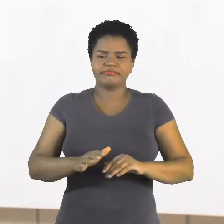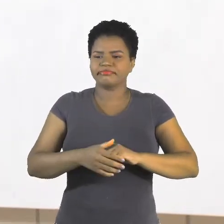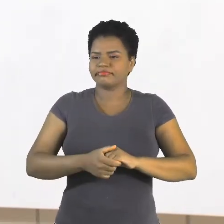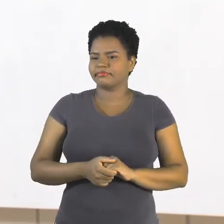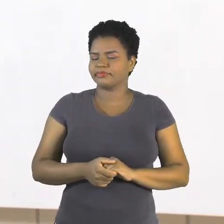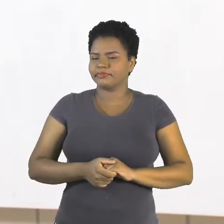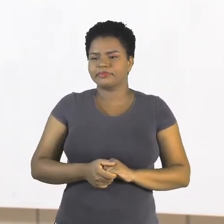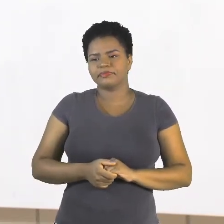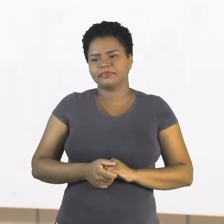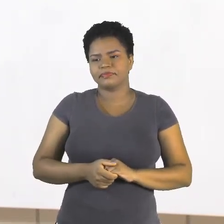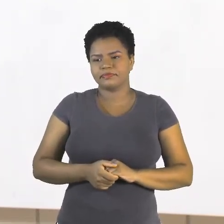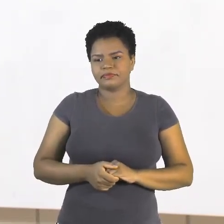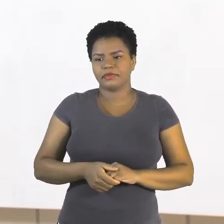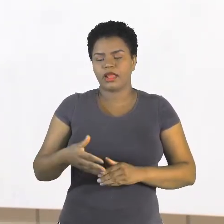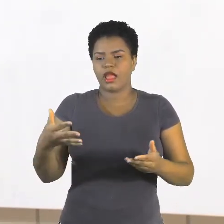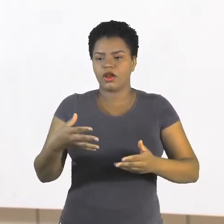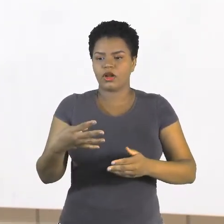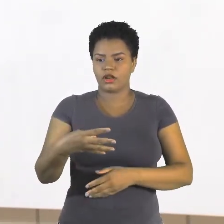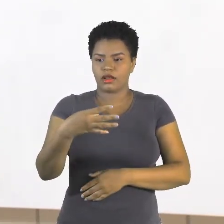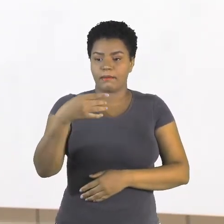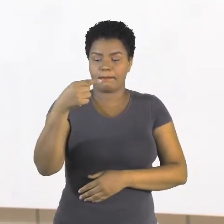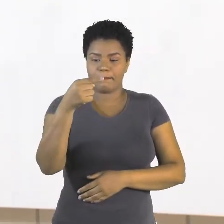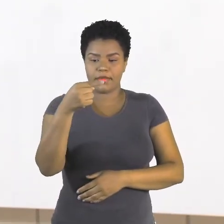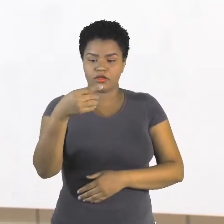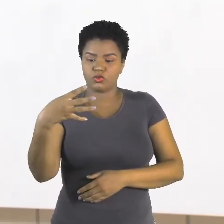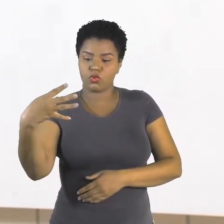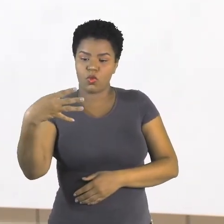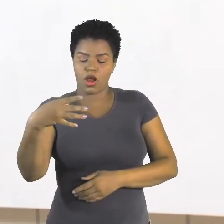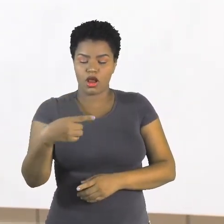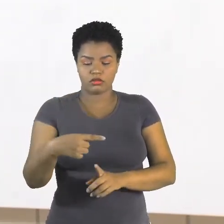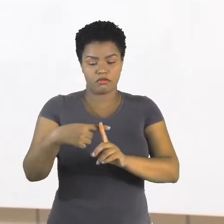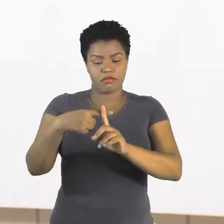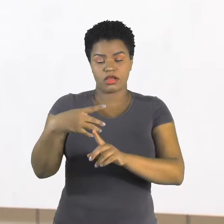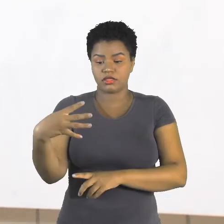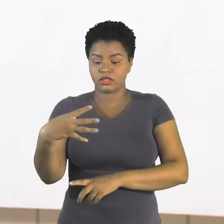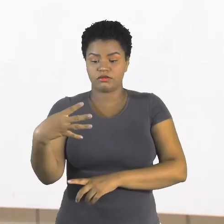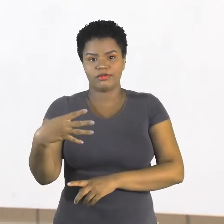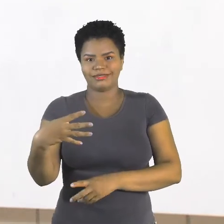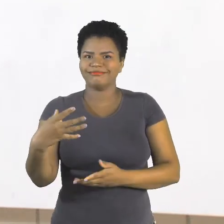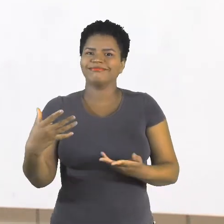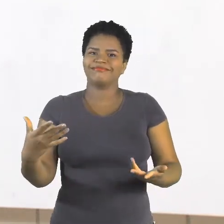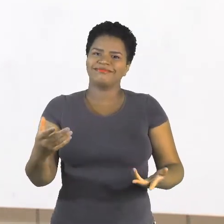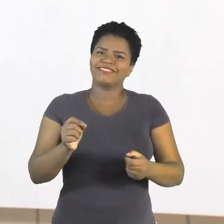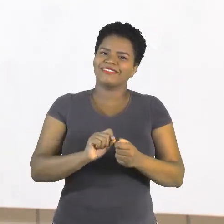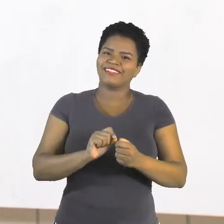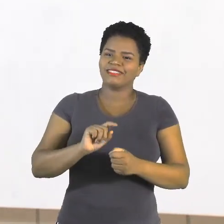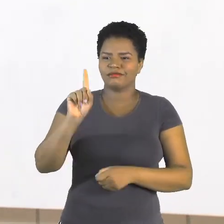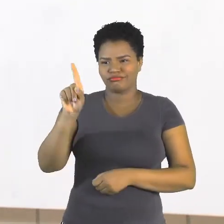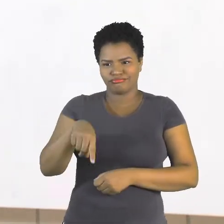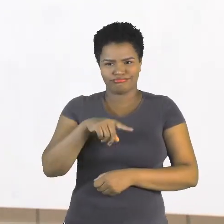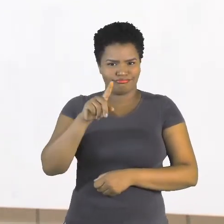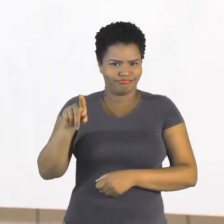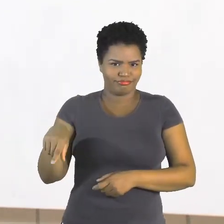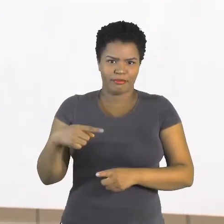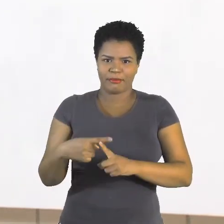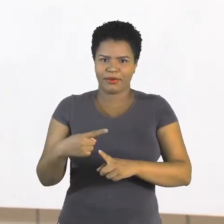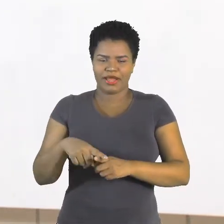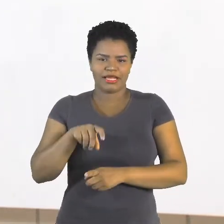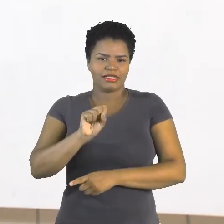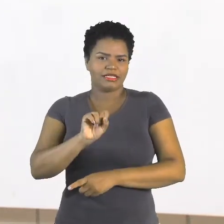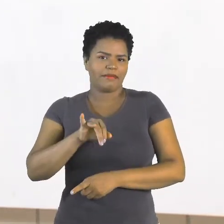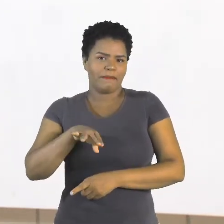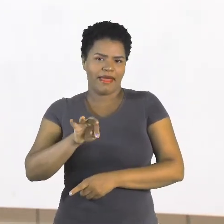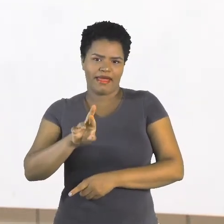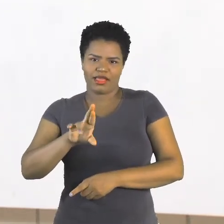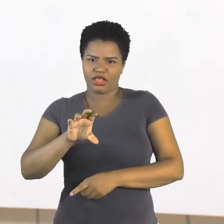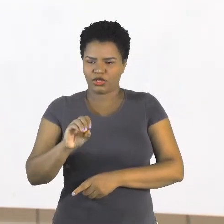Agora, eu tenho menos 4 mais 4. O que eu posso fazer? Cancela, porque eles são simétricos. Igual a 22